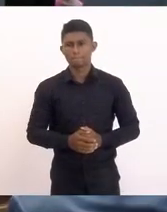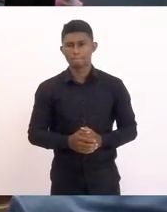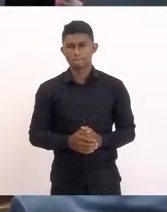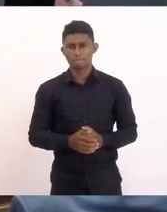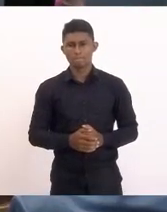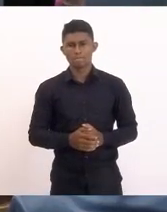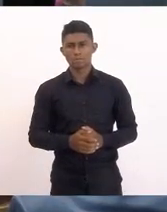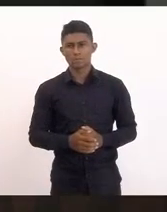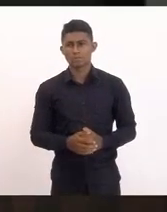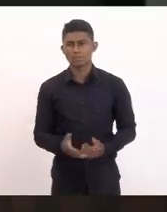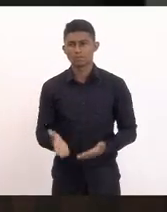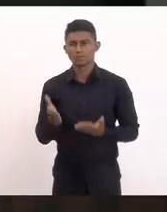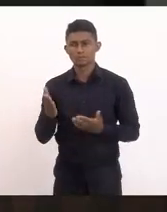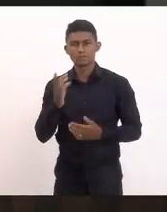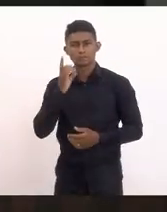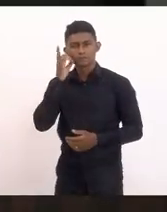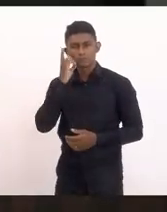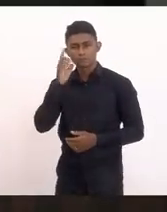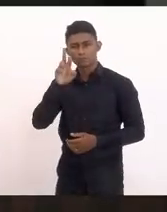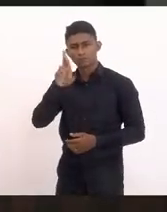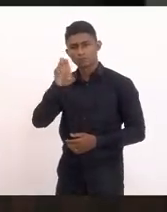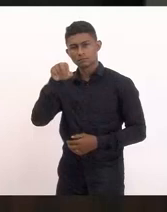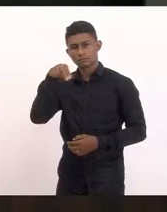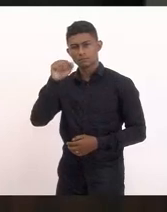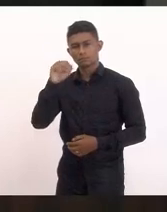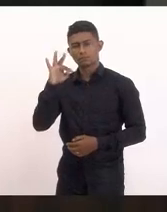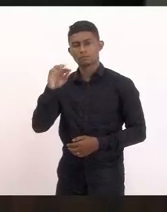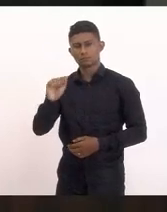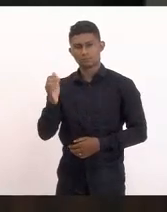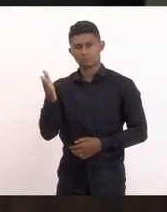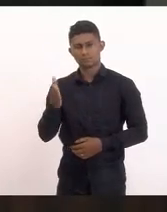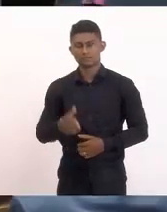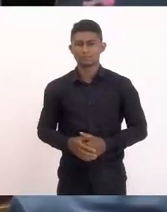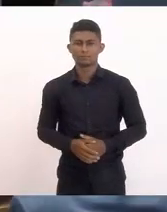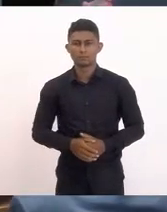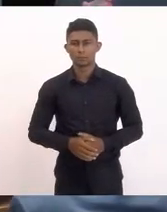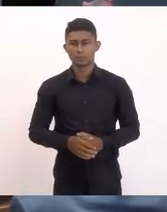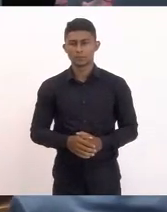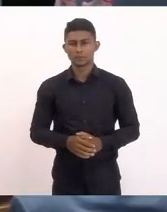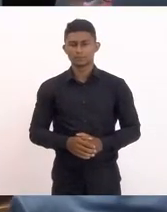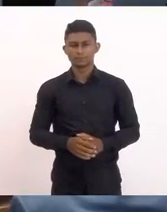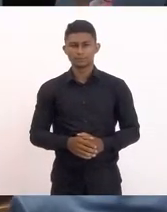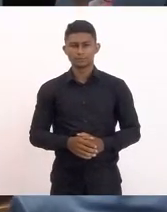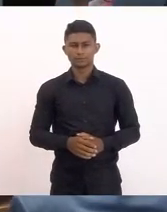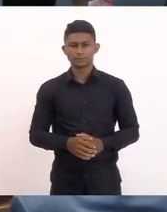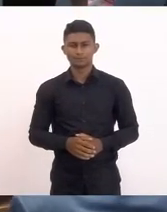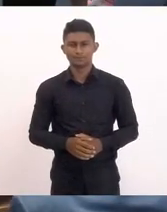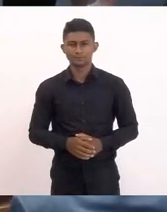ordem, Renata, por favor.